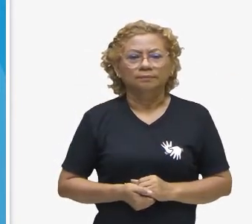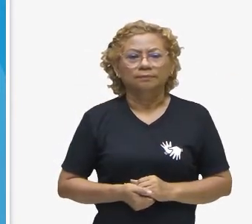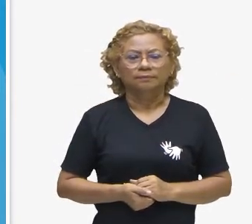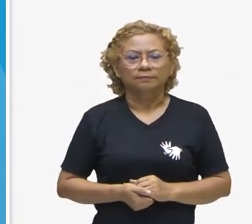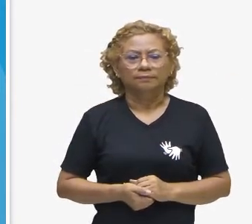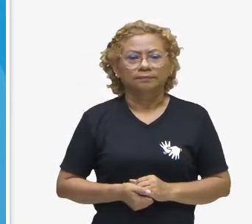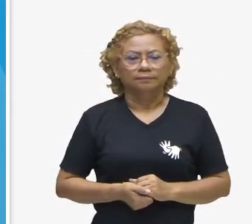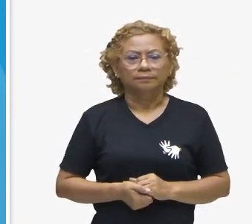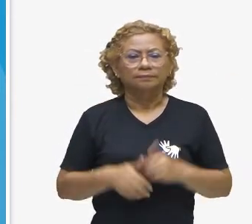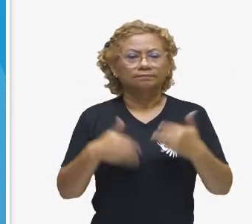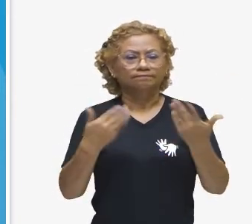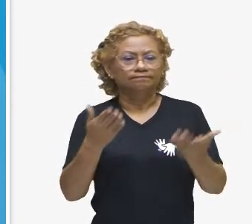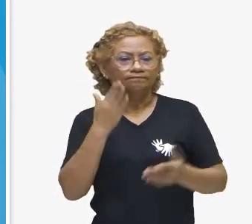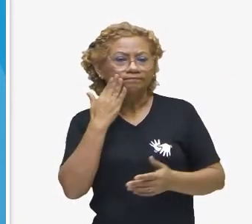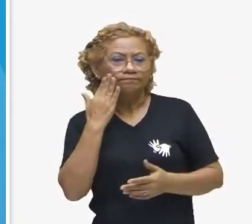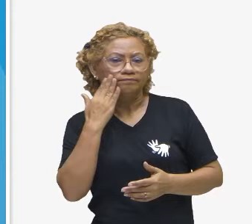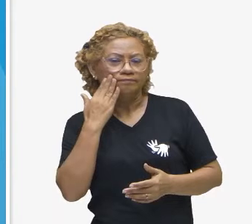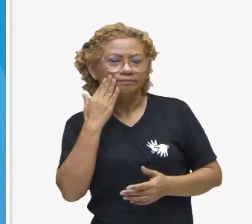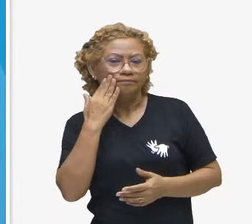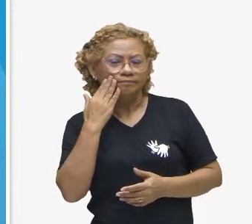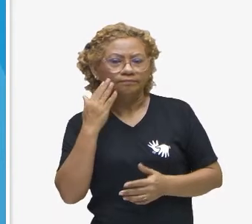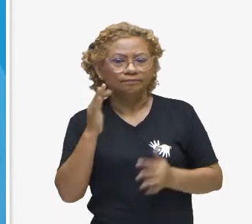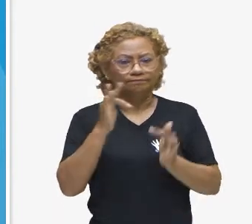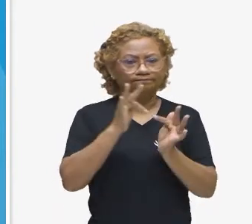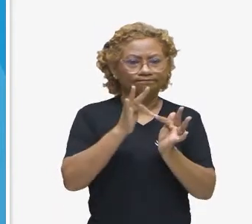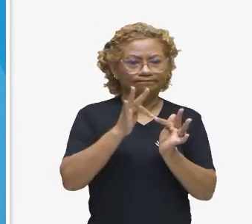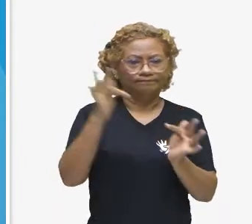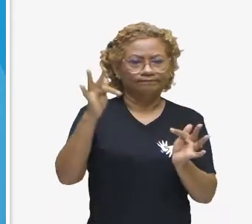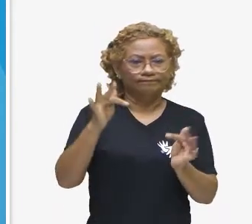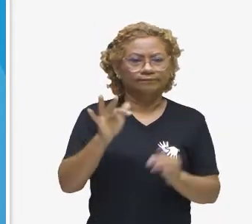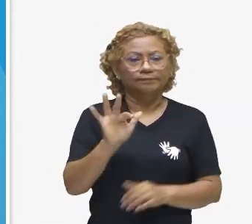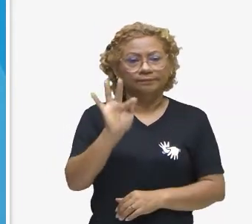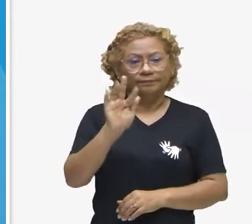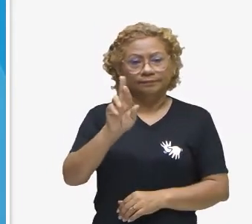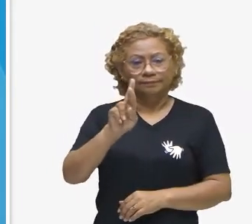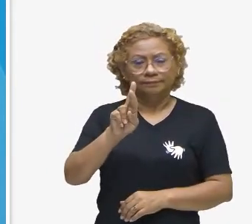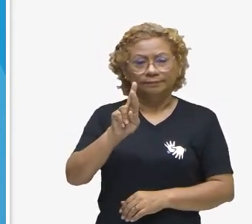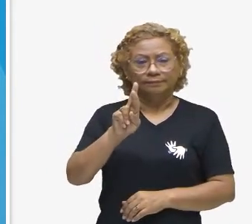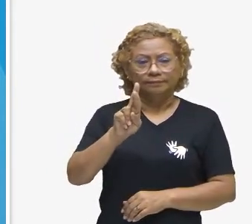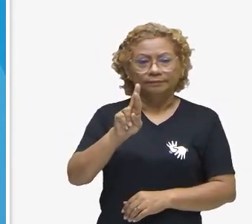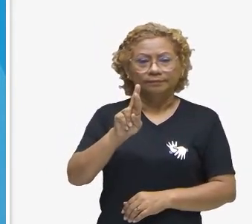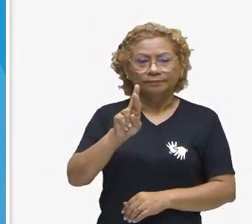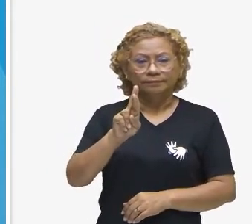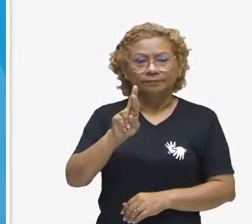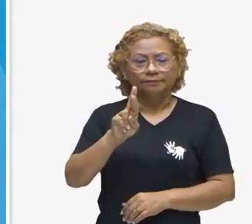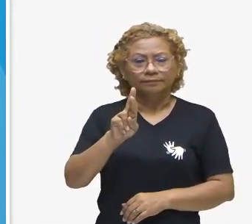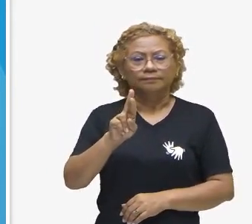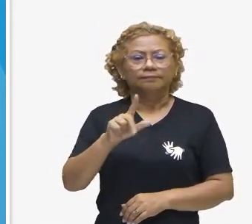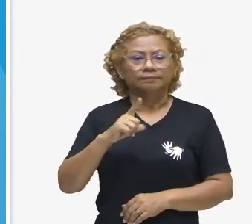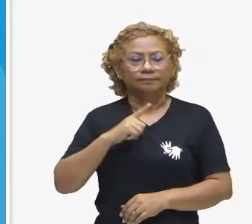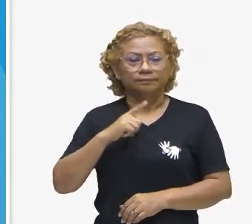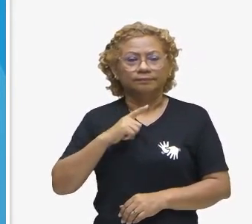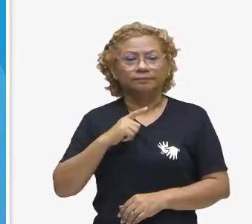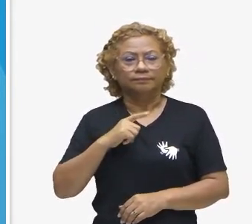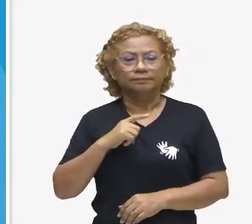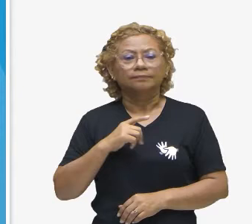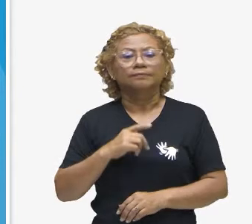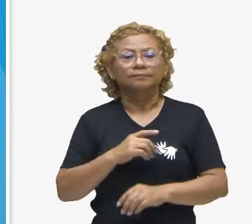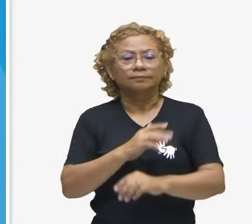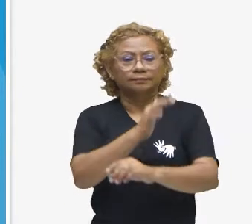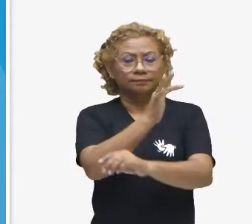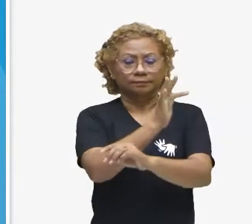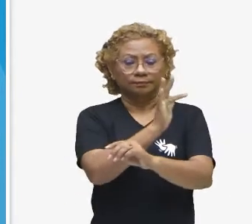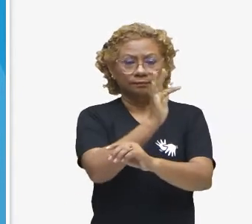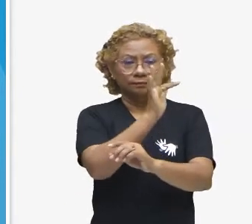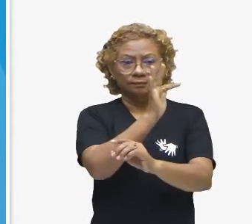cosseno é positiva nos primeiros e quarto quadrantes e negativa no segundo e terceiro quadrante. Justamente